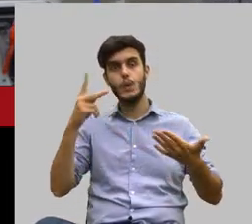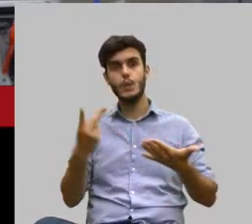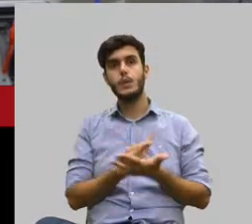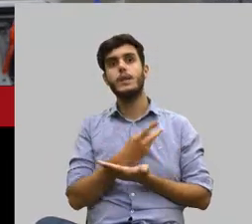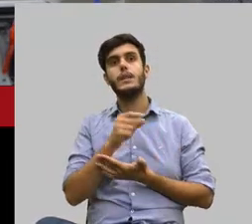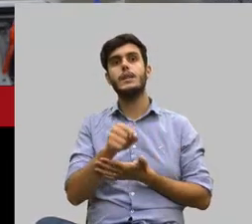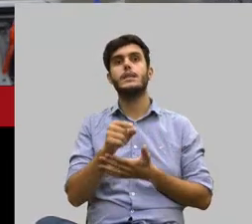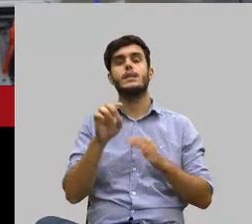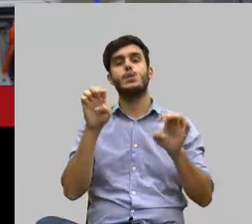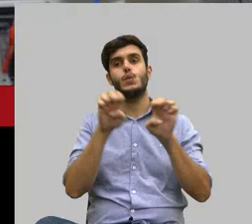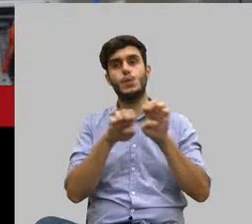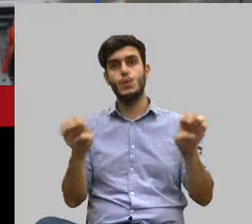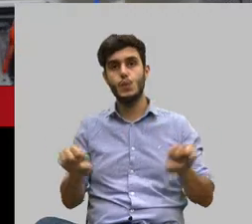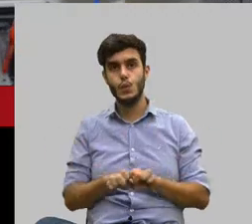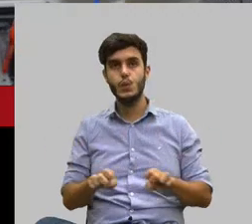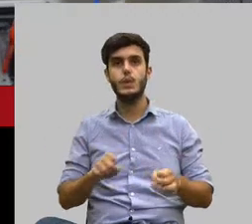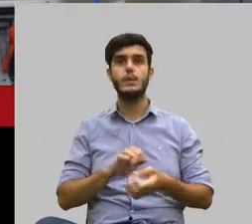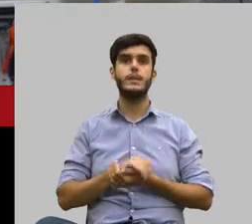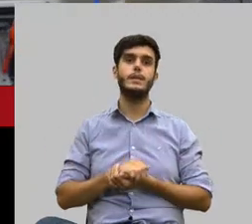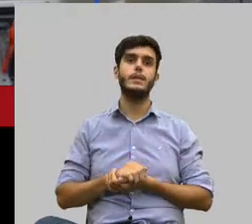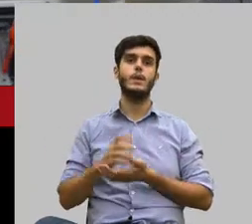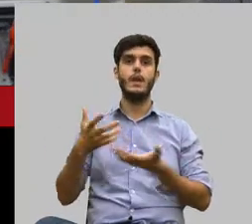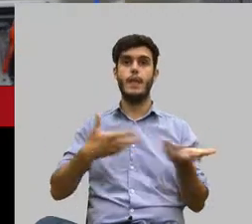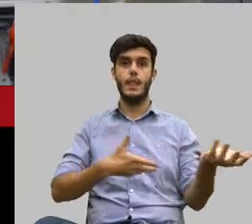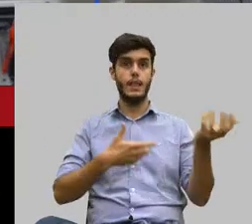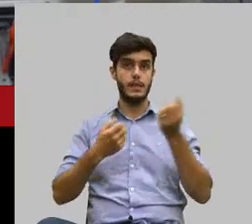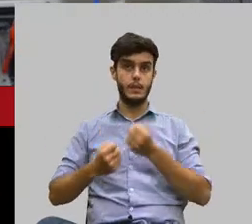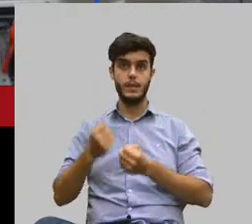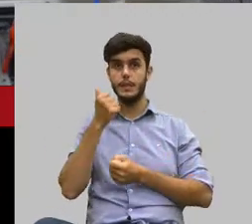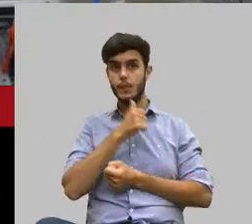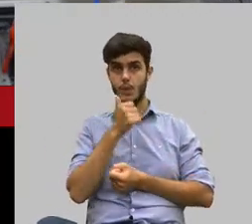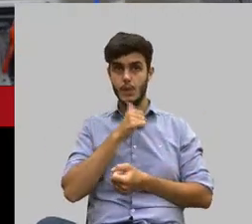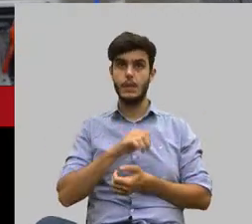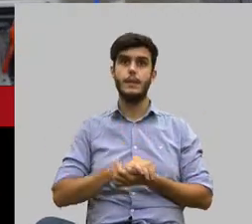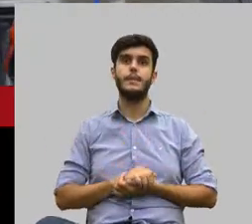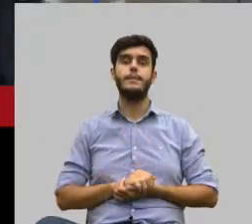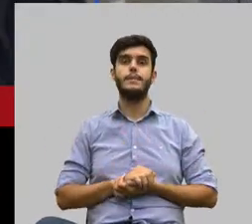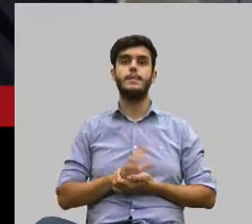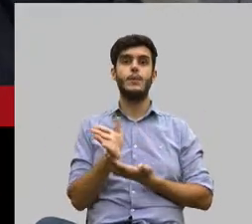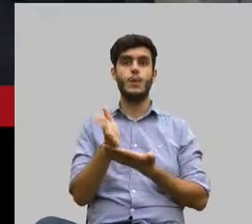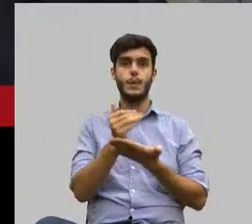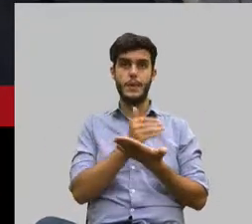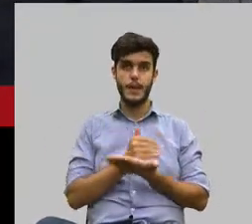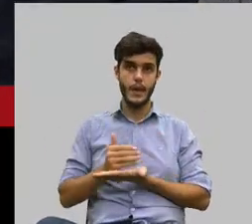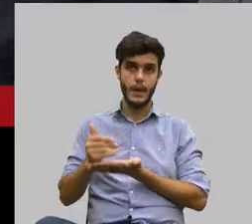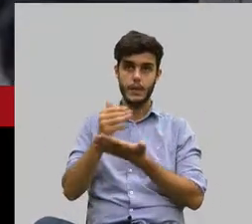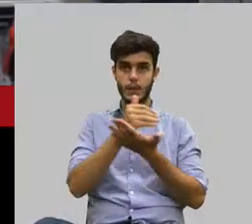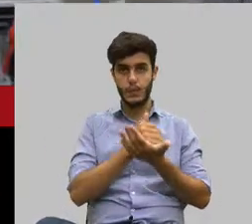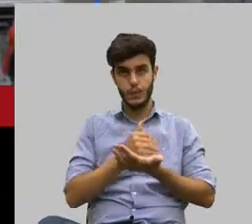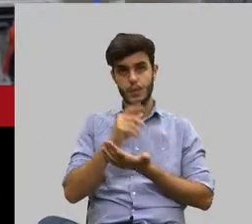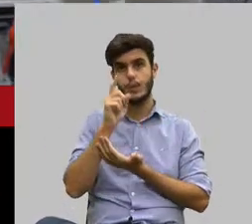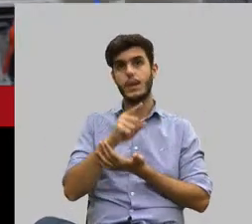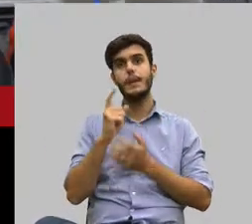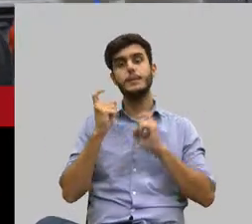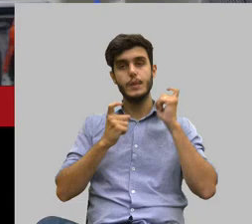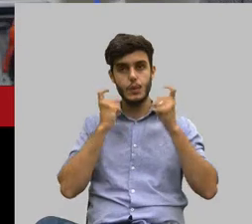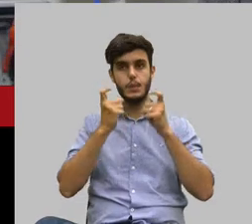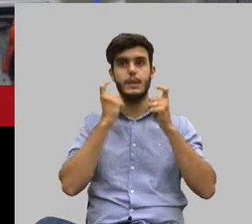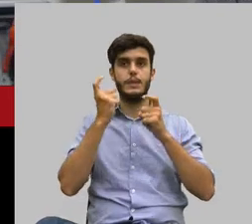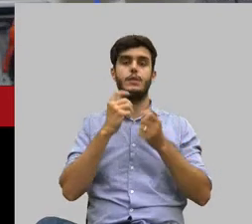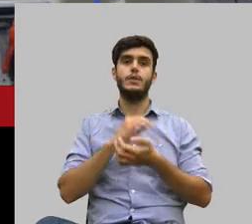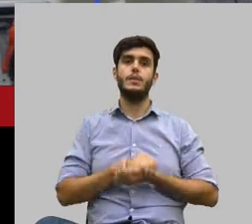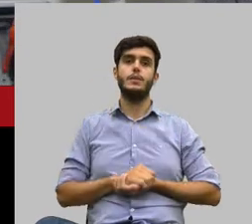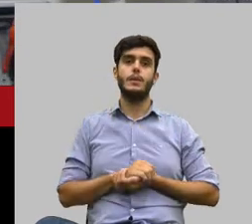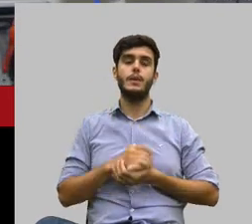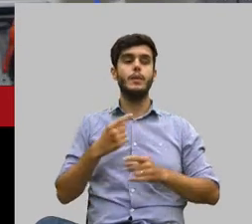estrutura eh de atendimento às mulheres os dados eu acho que eles são mais do que preocupantes porque